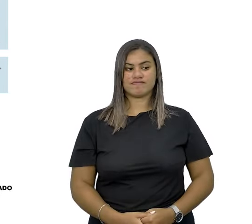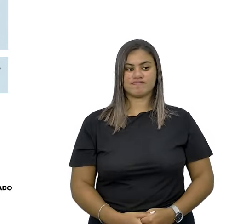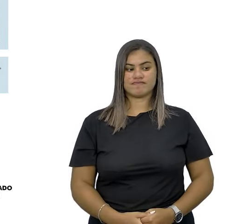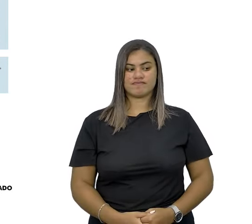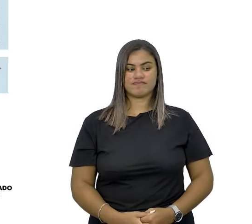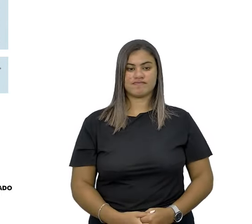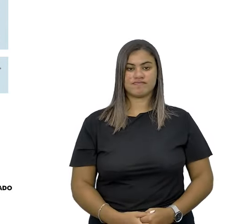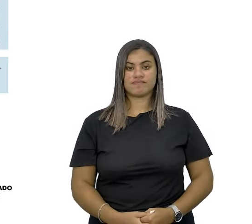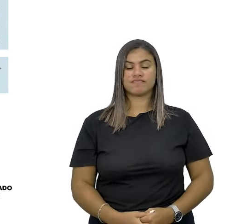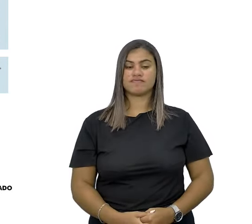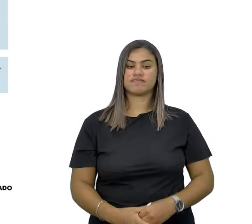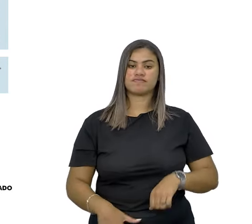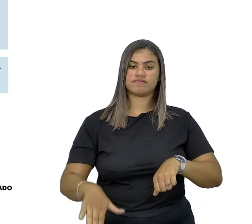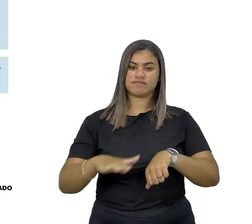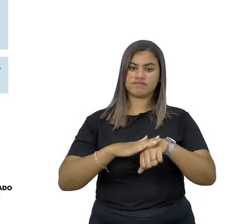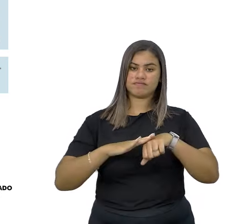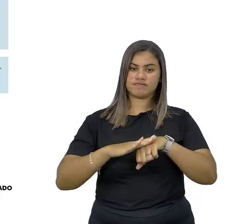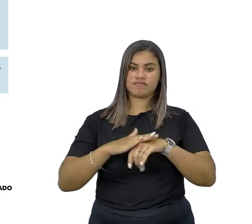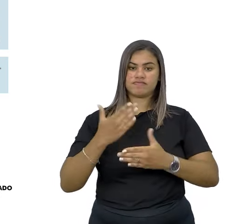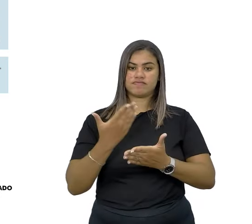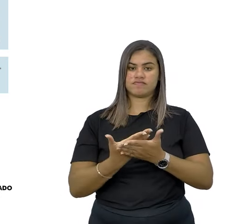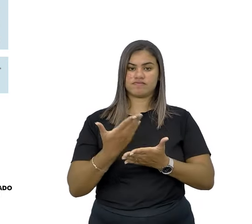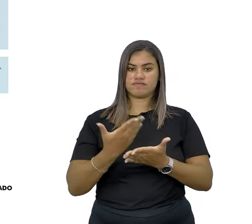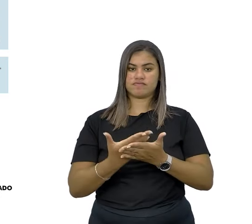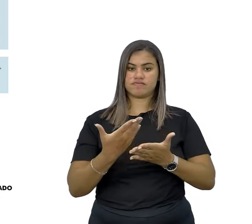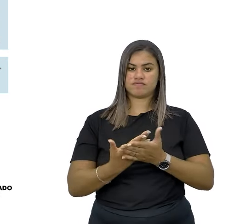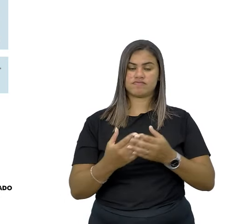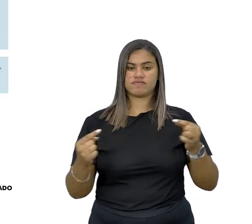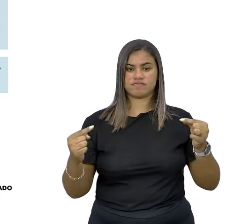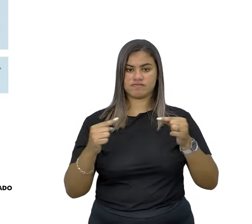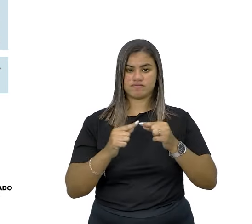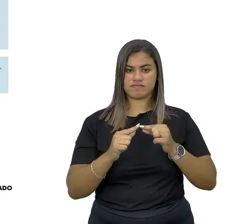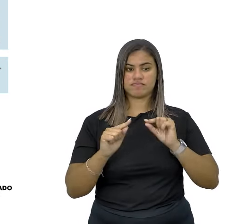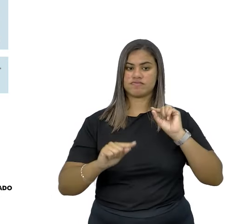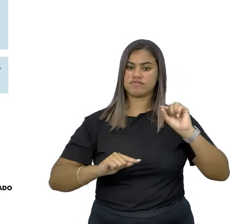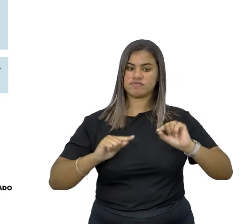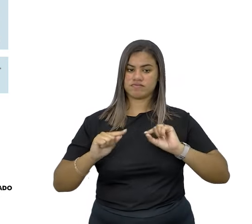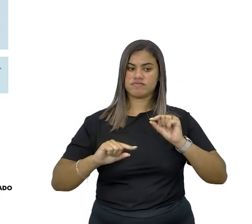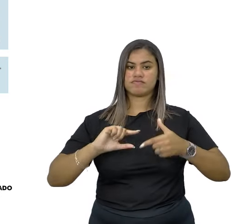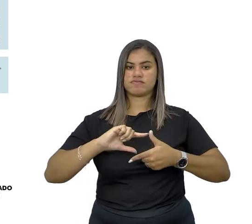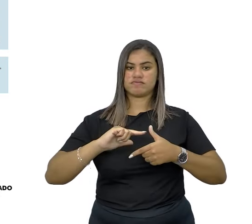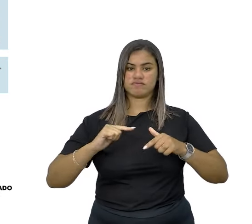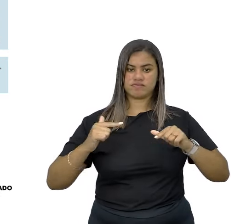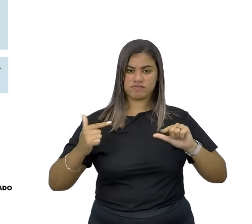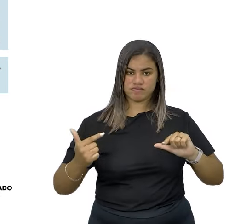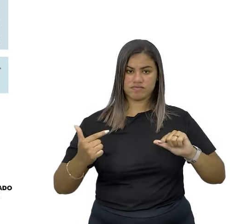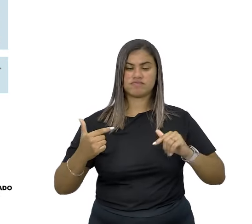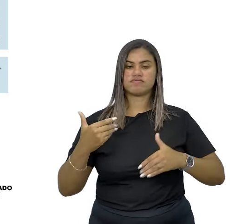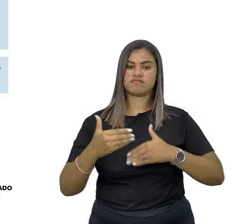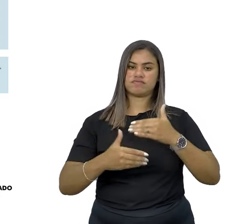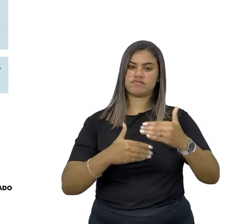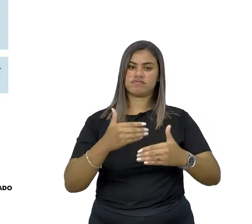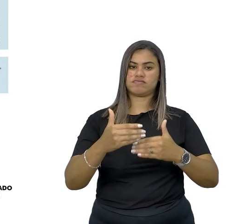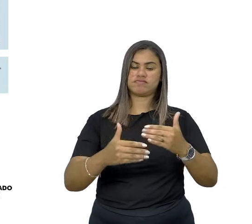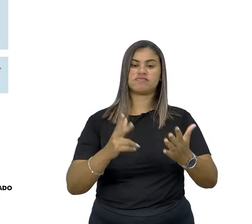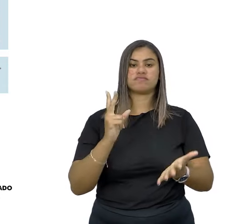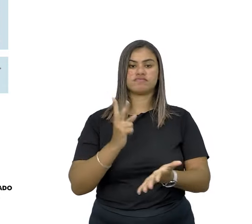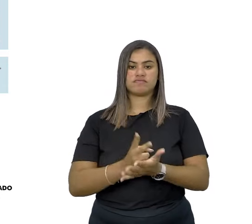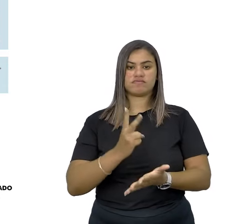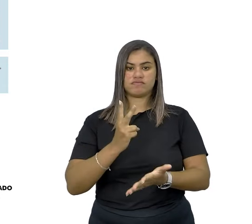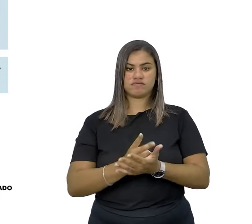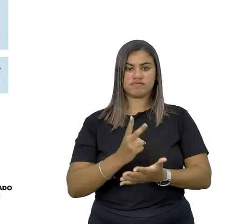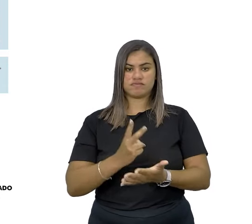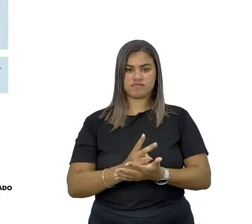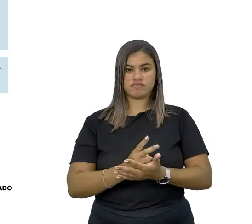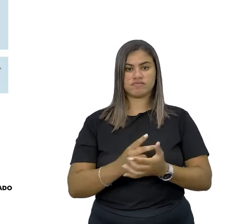1. Conversar com os estudantes sobre o fato de que os itens envolvendo geometria aparecem com frequência nos exames em